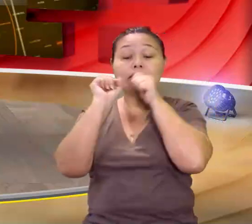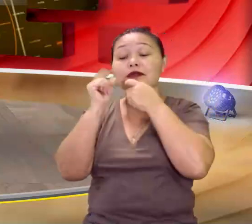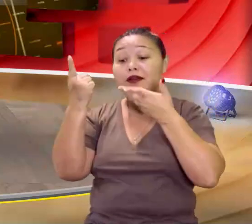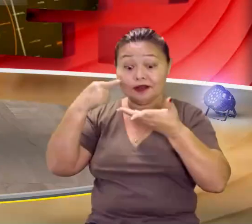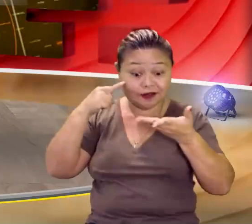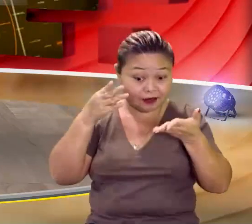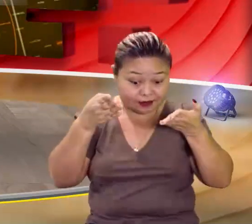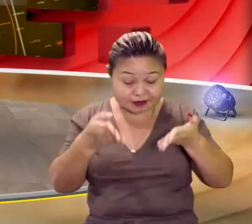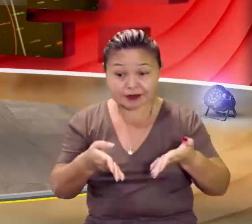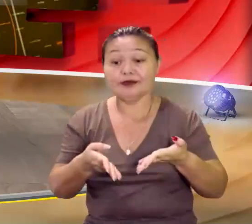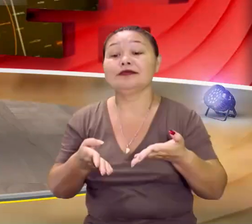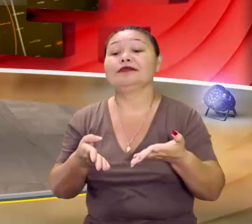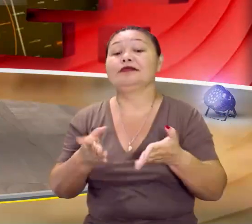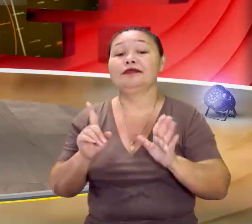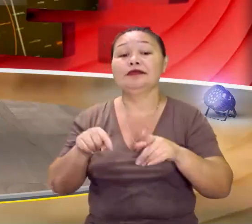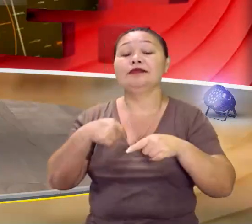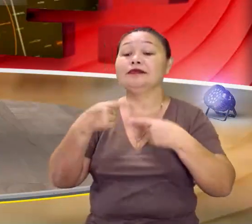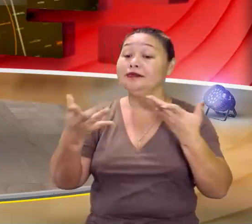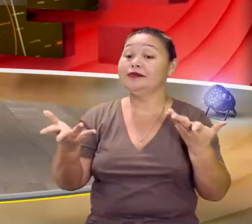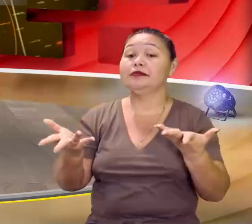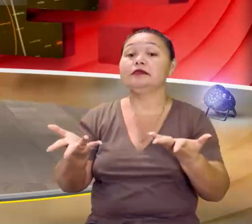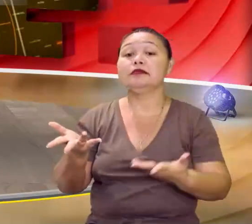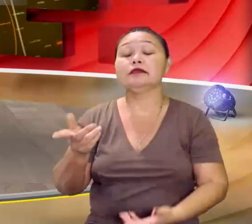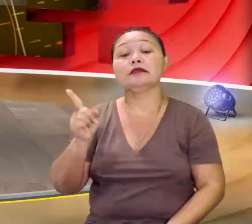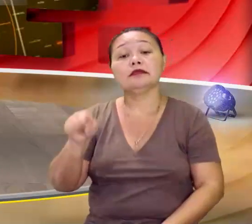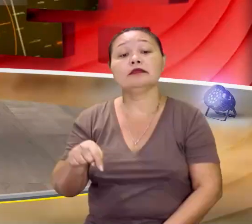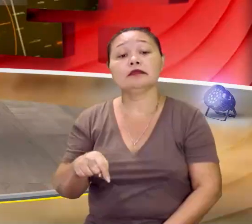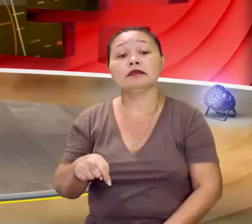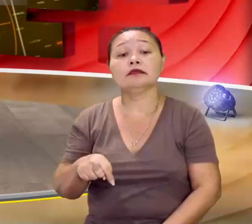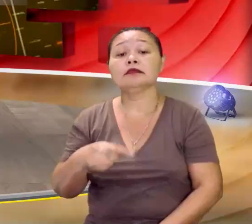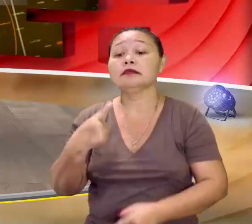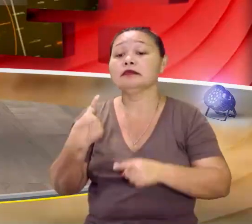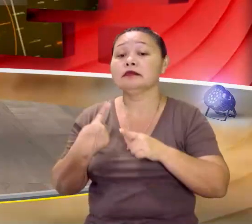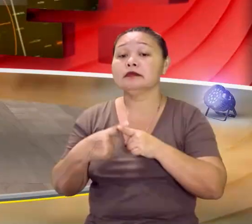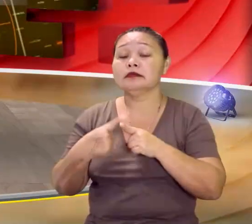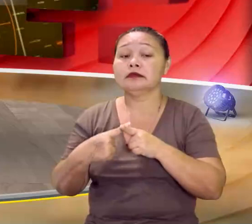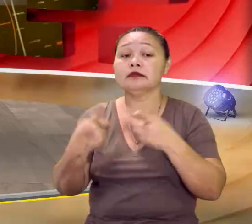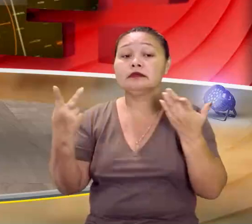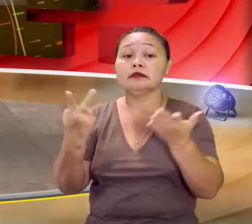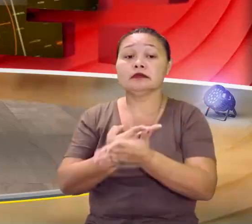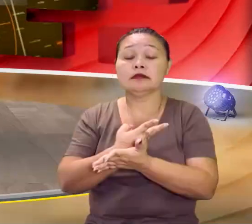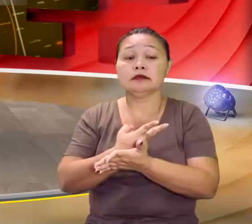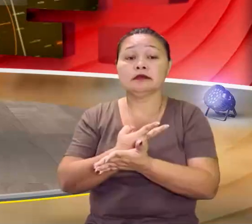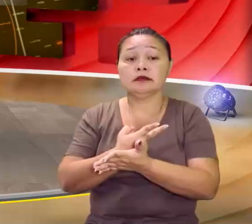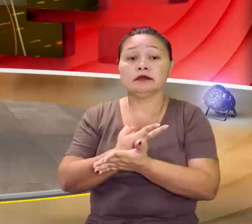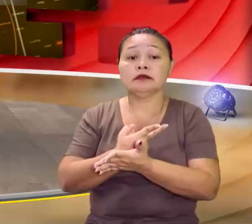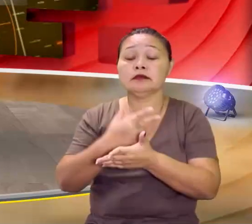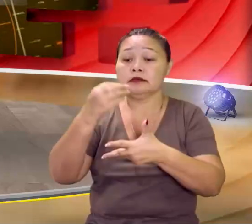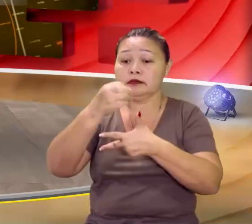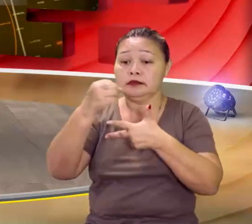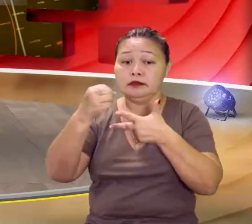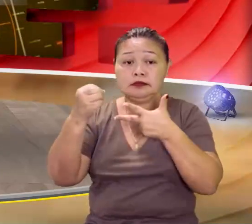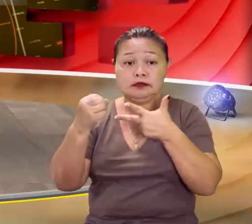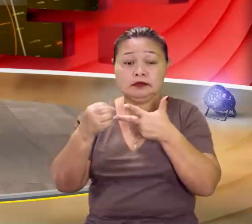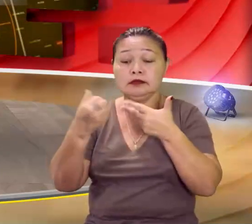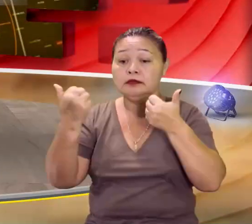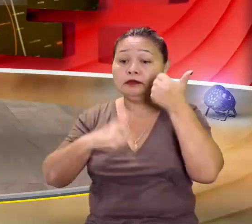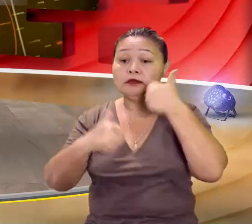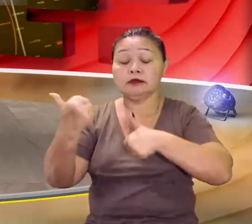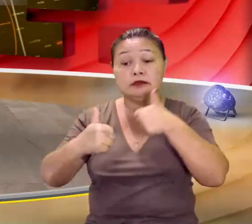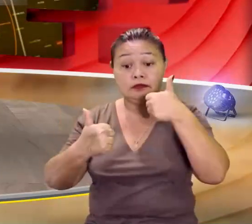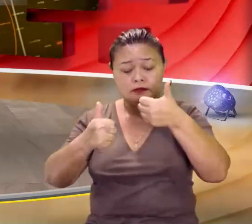volto renovado. Volta renovado. Porque, né, gente, o que acontece? O Enem é uma